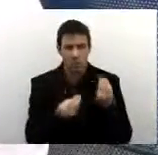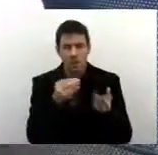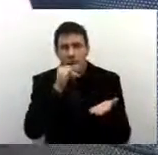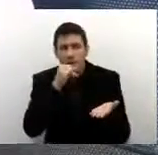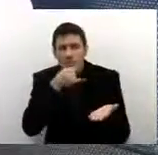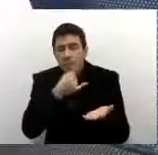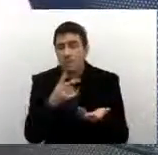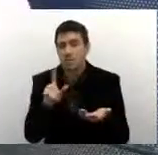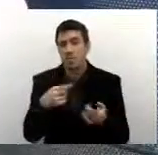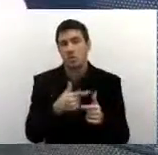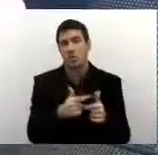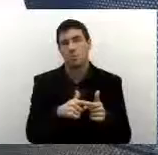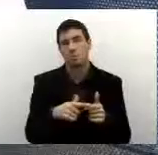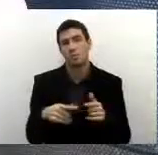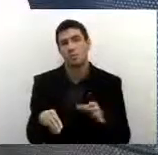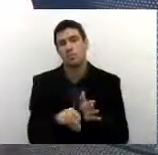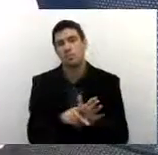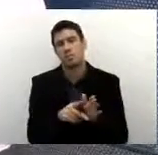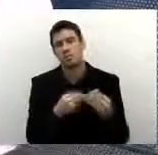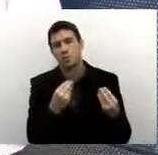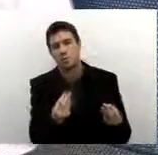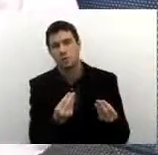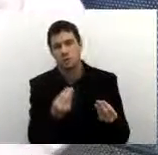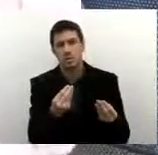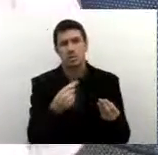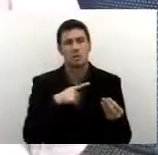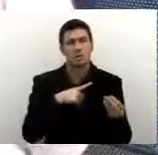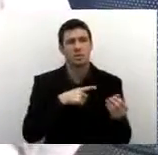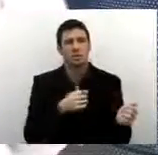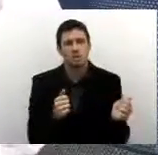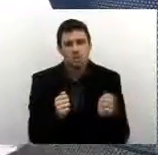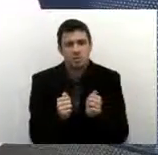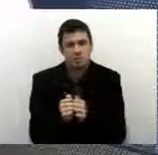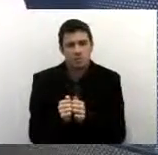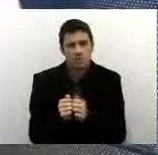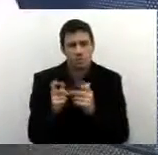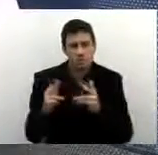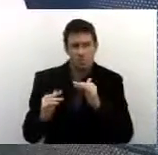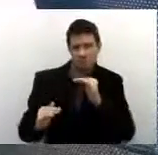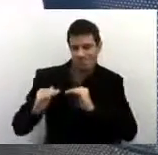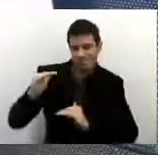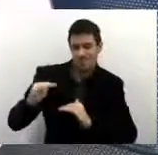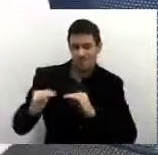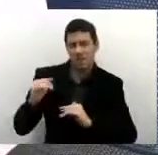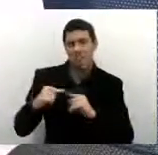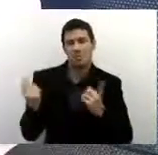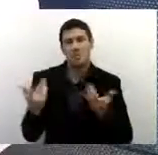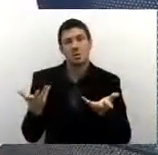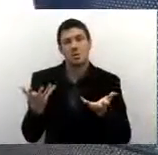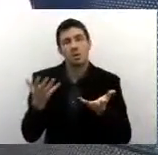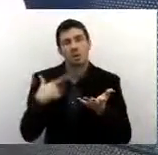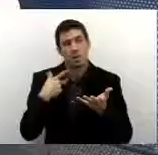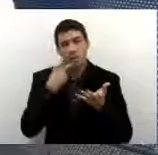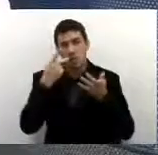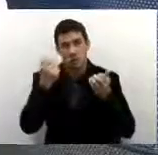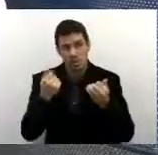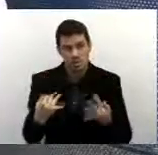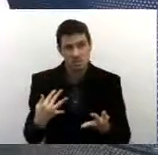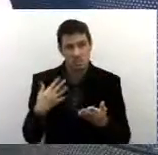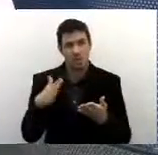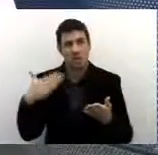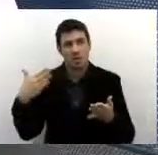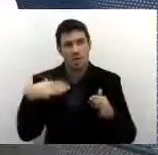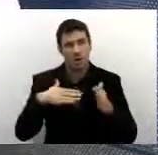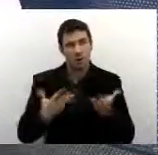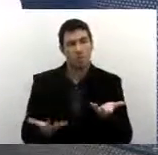só um problema, prometo trazer um banquinho aí para as próximas, para a gente poder ficar pelo menos no mesmo nível. Vereador, primeiro eu queria que você falasse aqui um balanço que